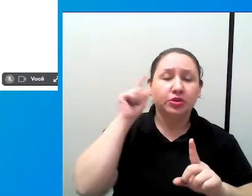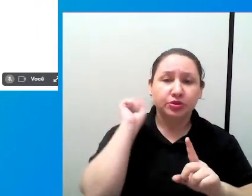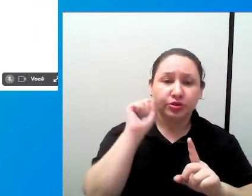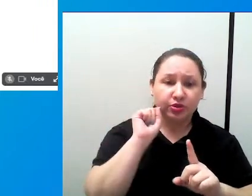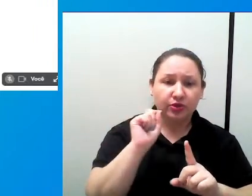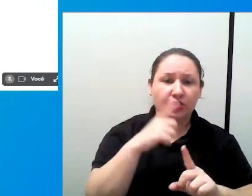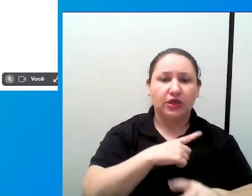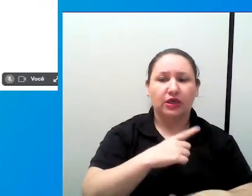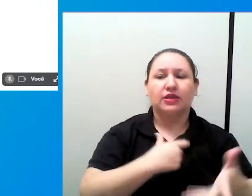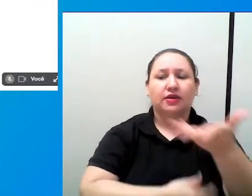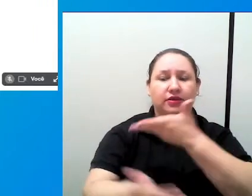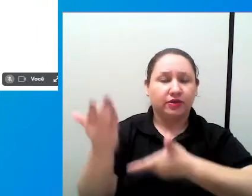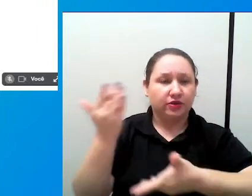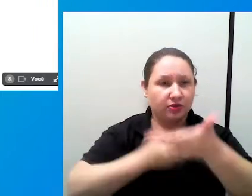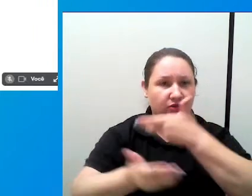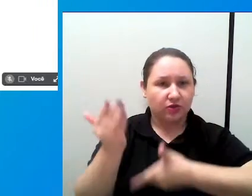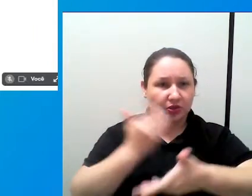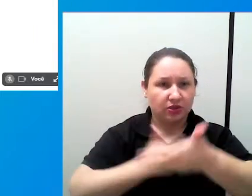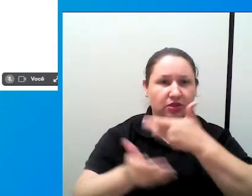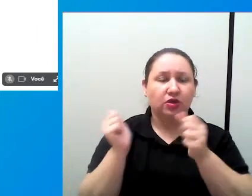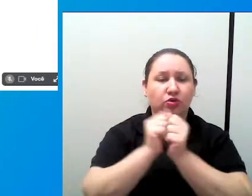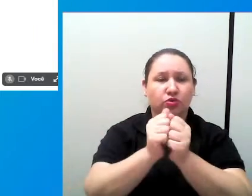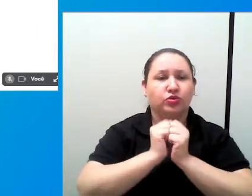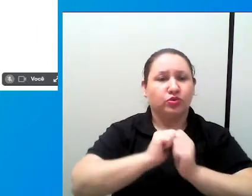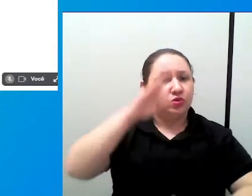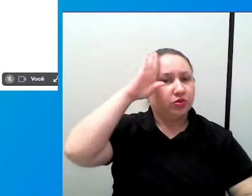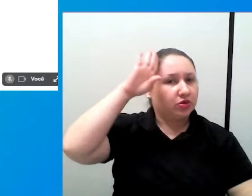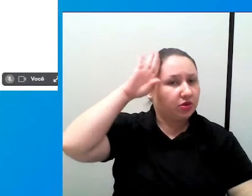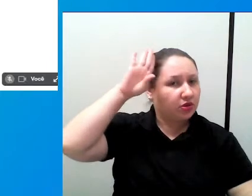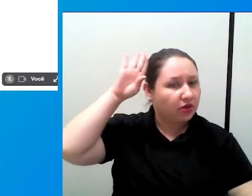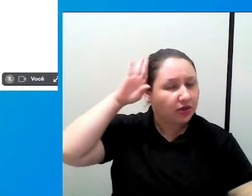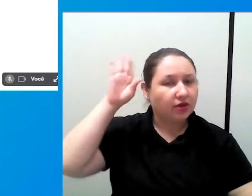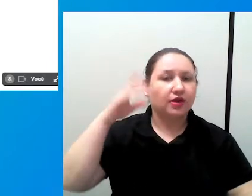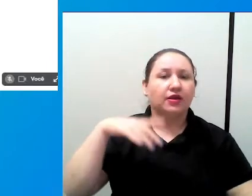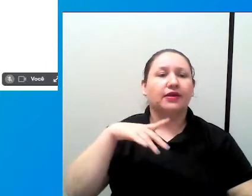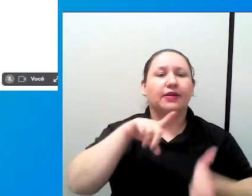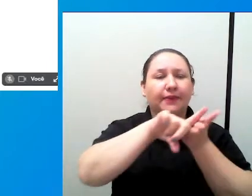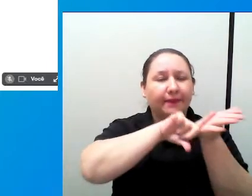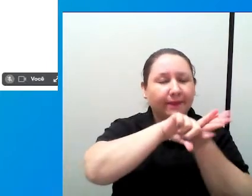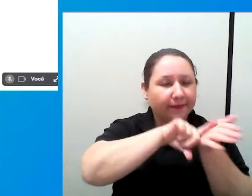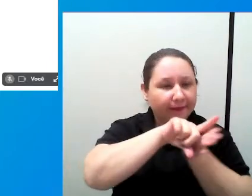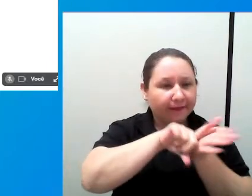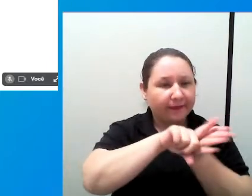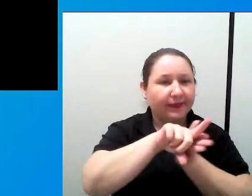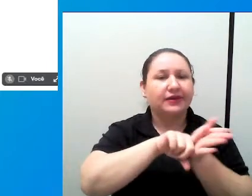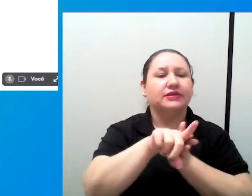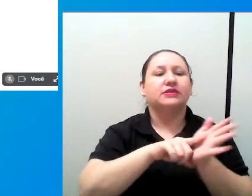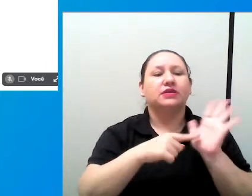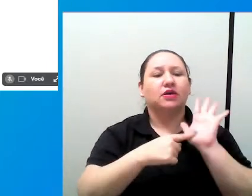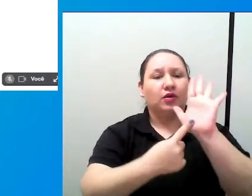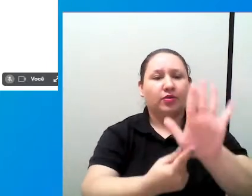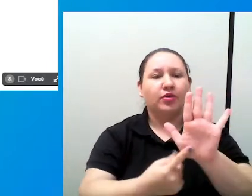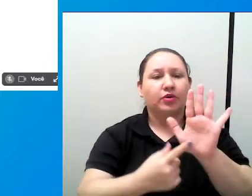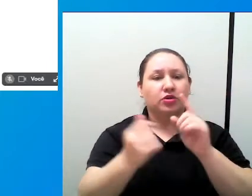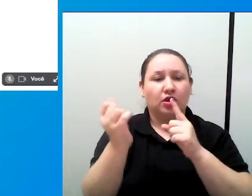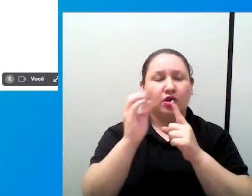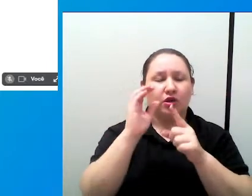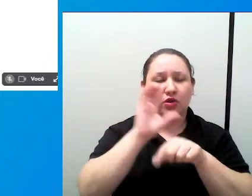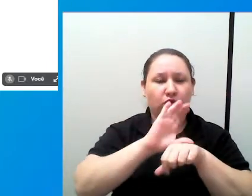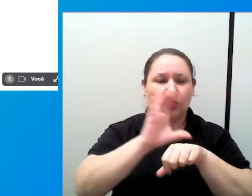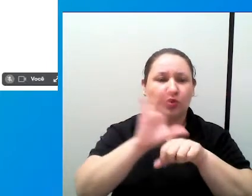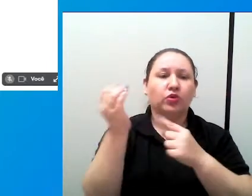socialização da comunidade acadêmica e sociedade civil que participou, tanto do resultado da pesquisa, tudo que é apresentado no campus é apresentado também nas